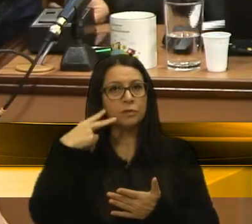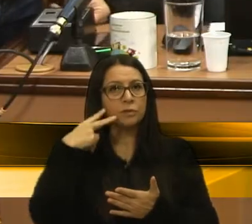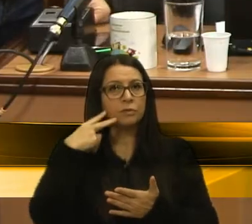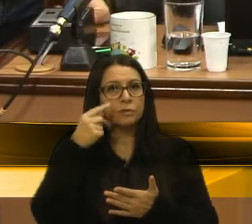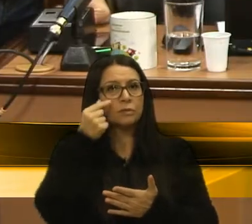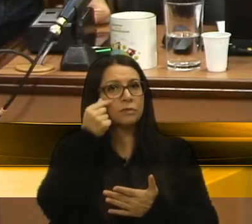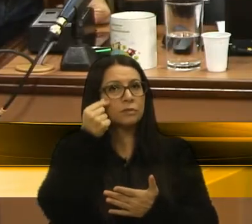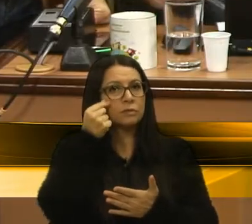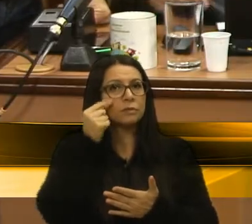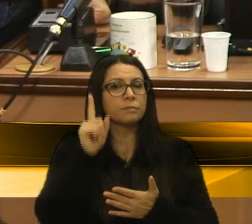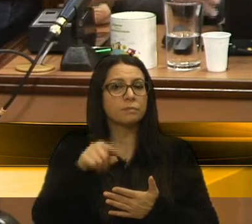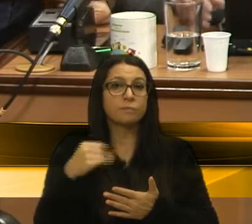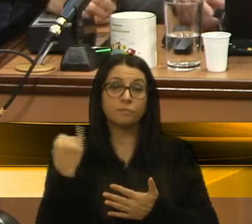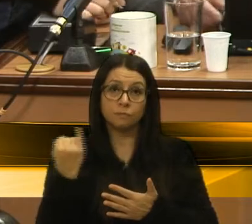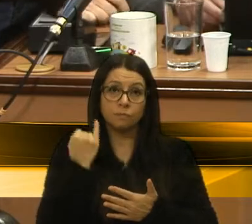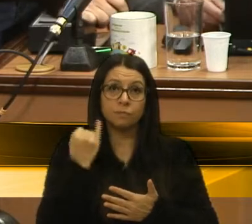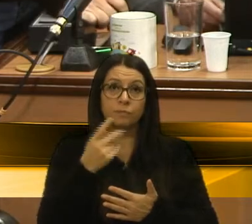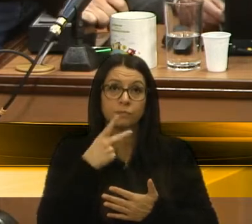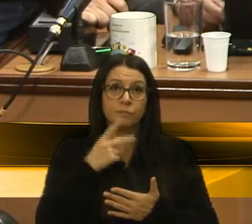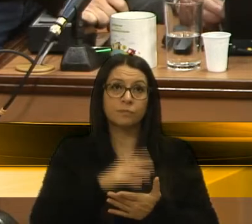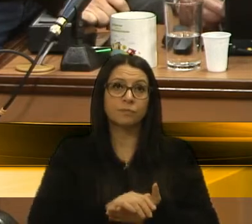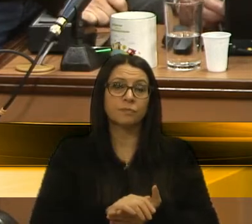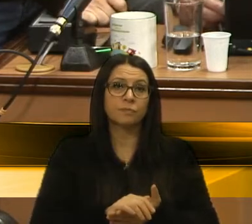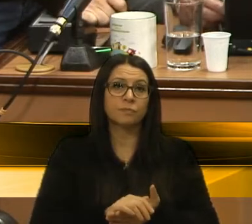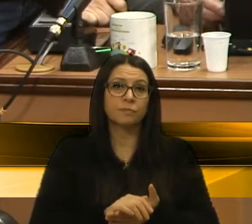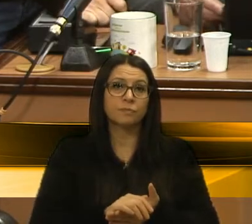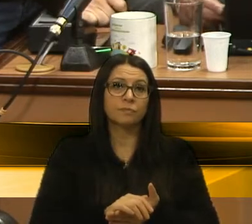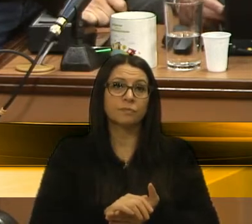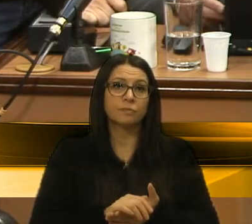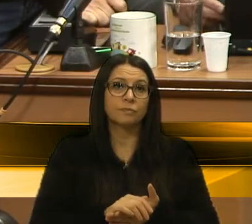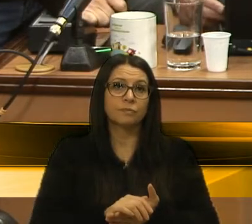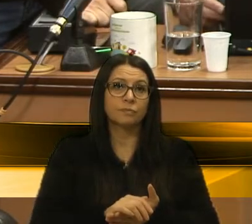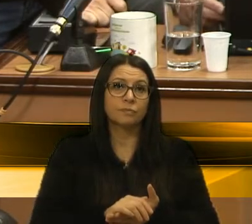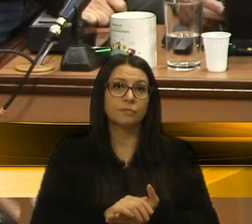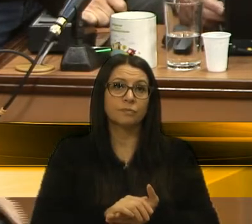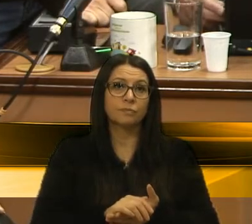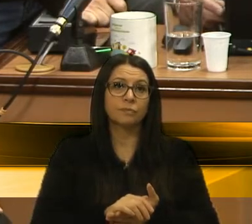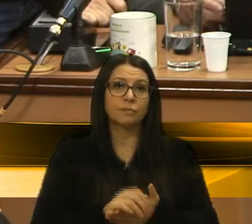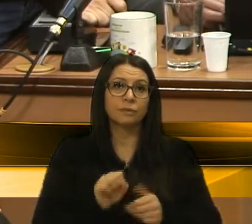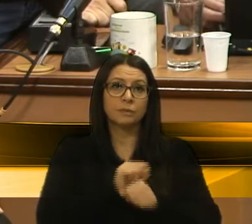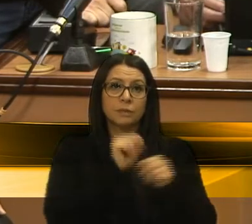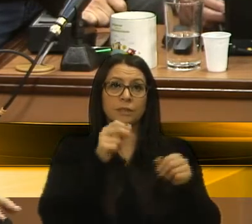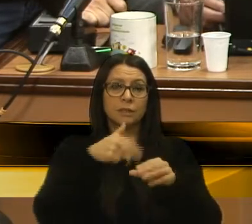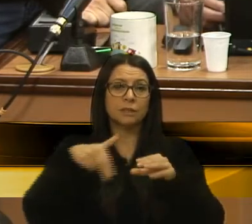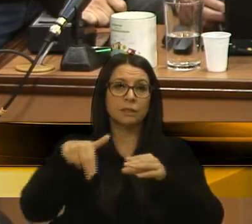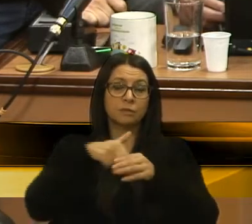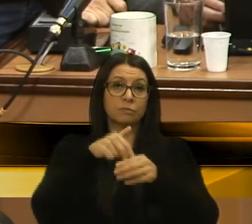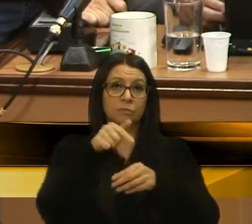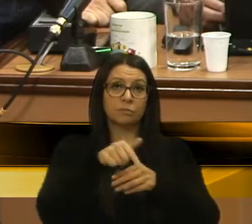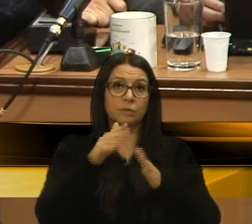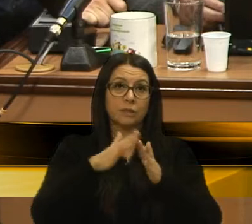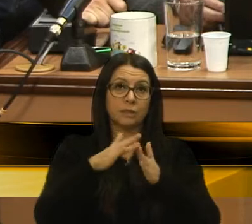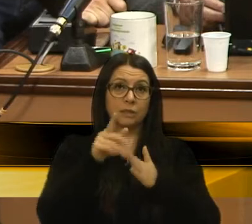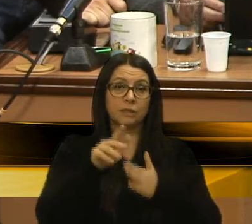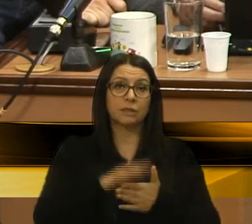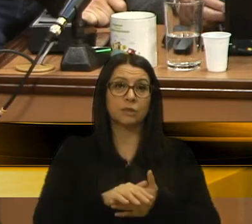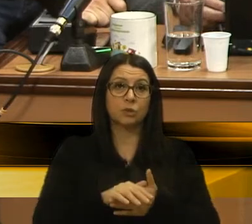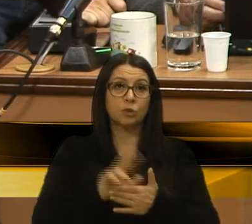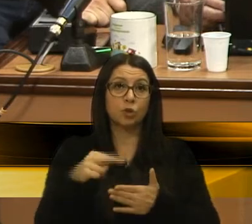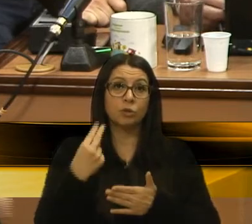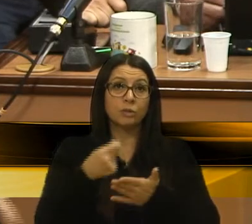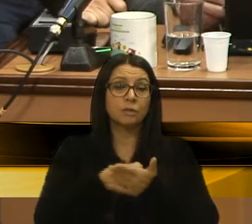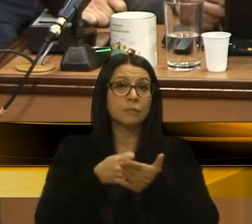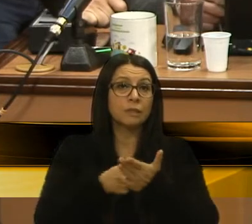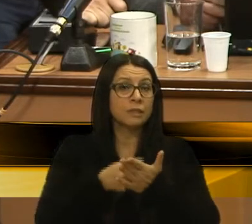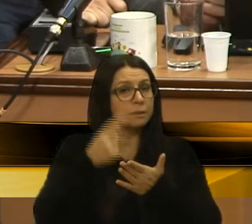Frisso. Importante a sua colocação nesta manhã na tribuna desta casa. Nós estamos ainda tentando fazer